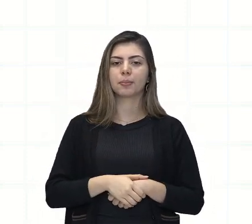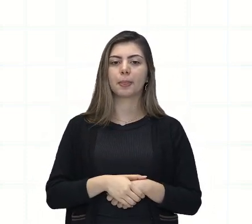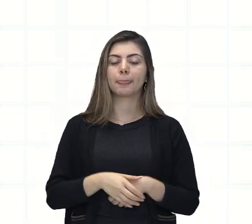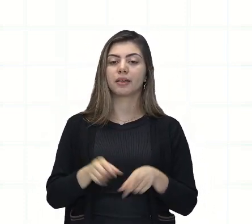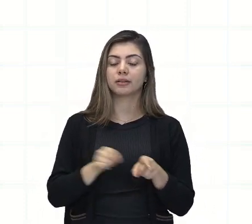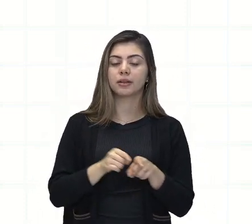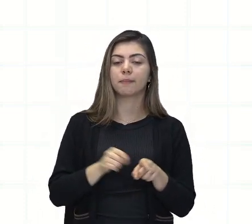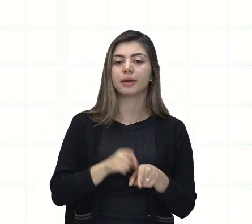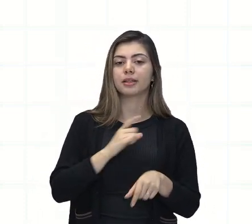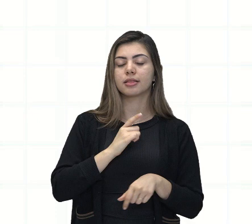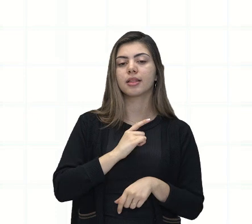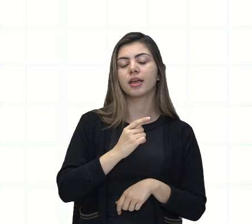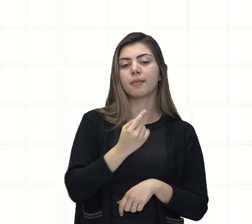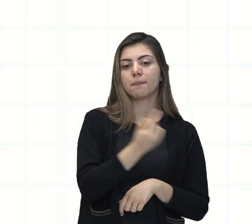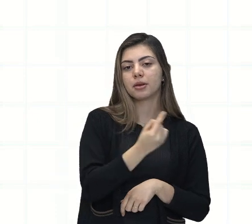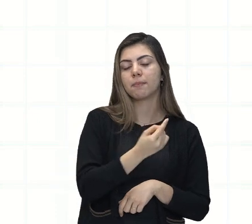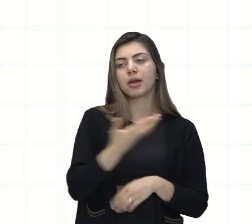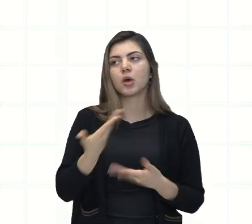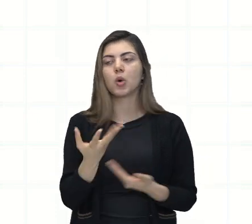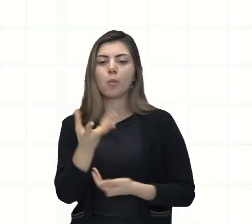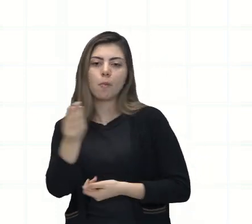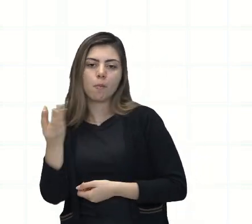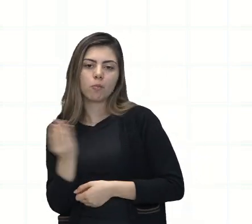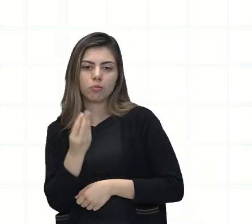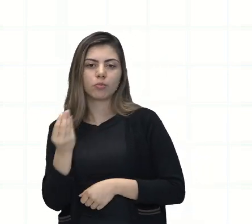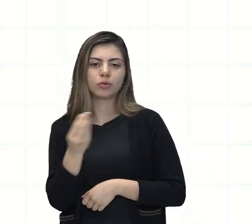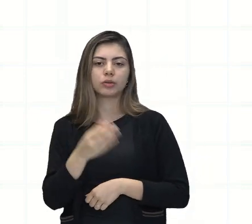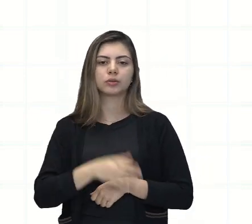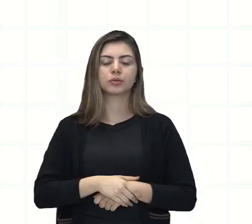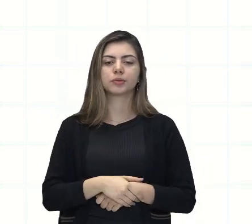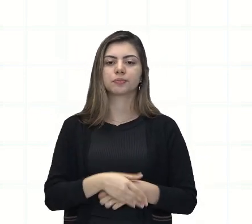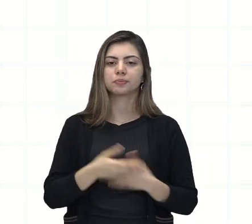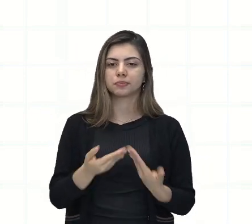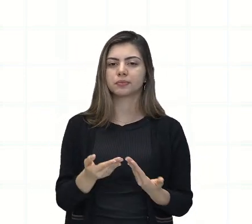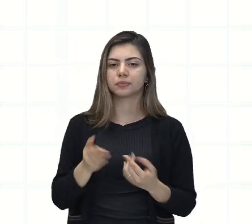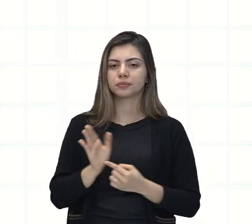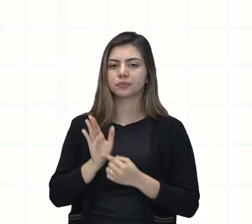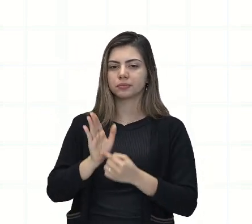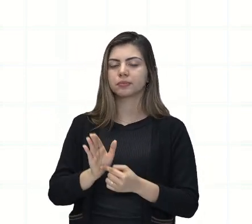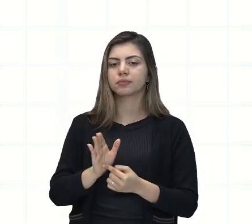singular, primeiros, primeiras, colocando aqui